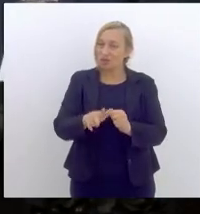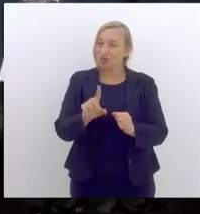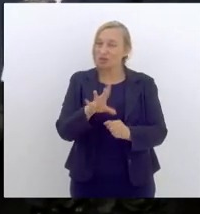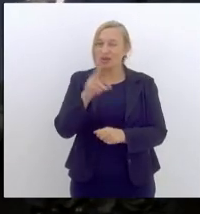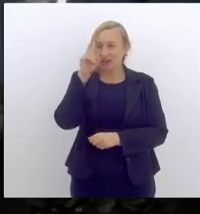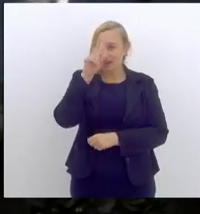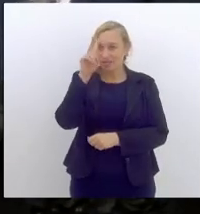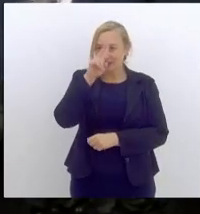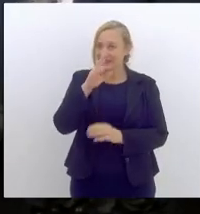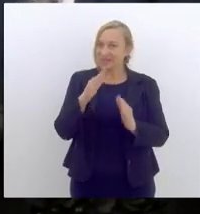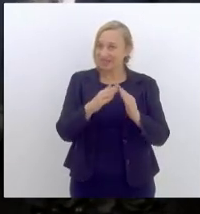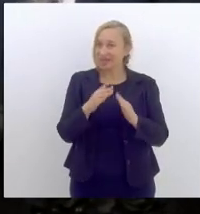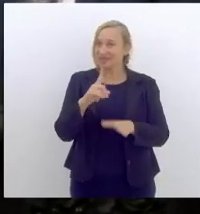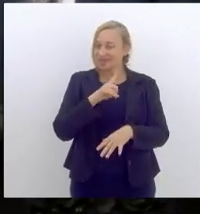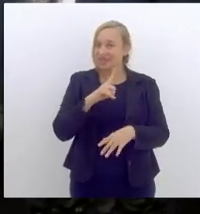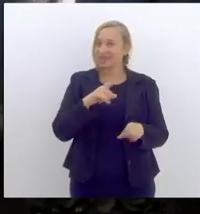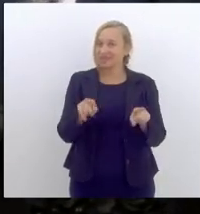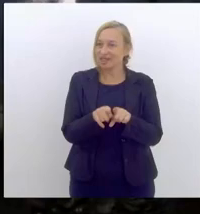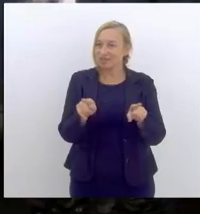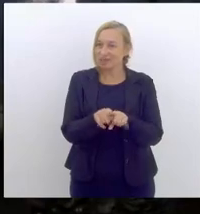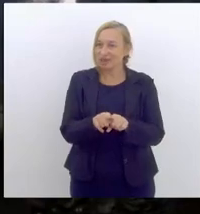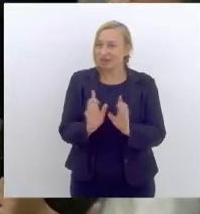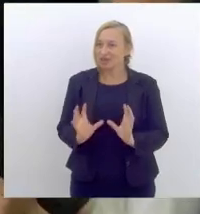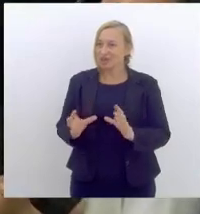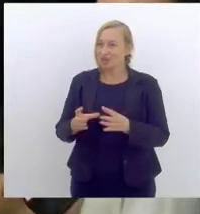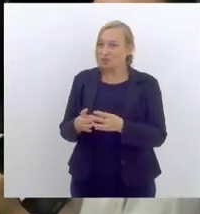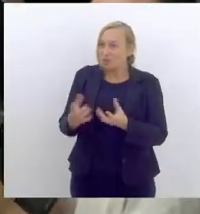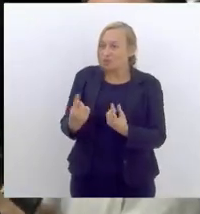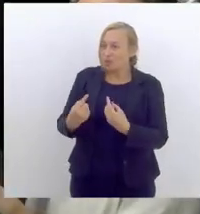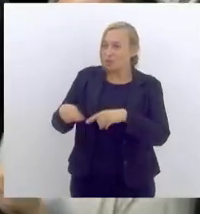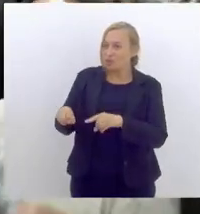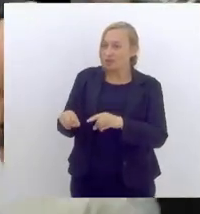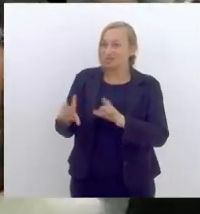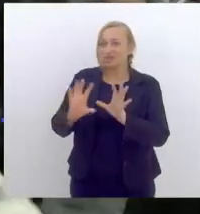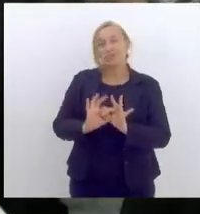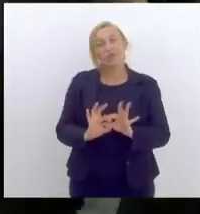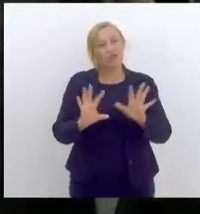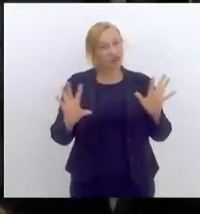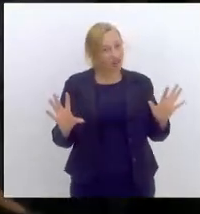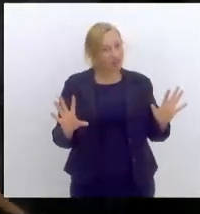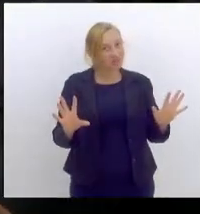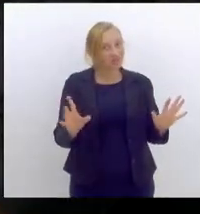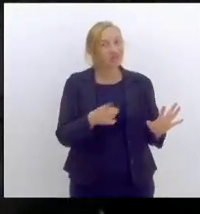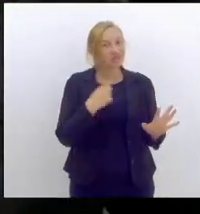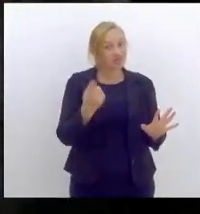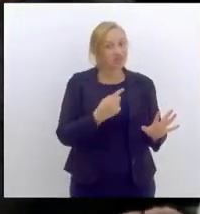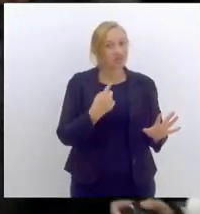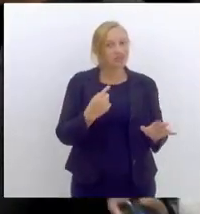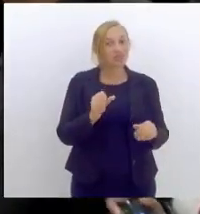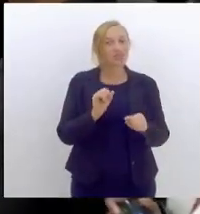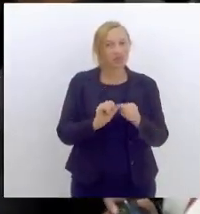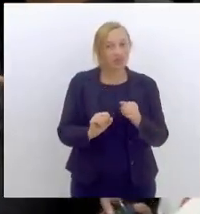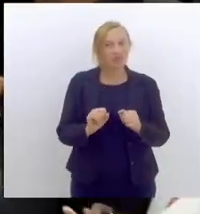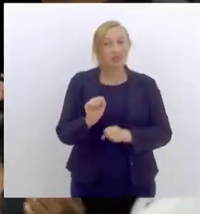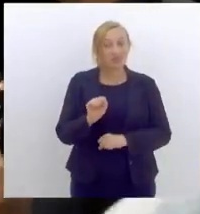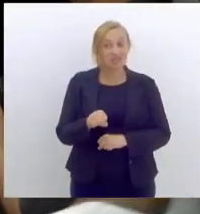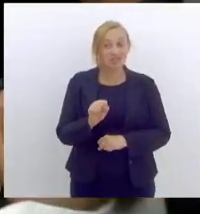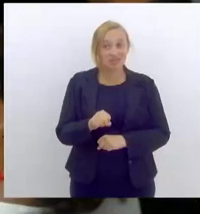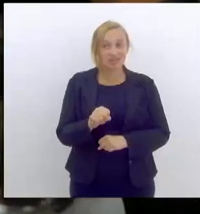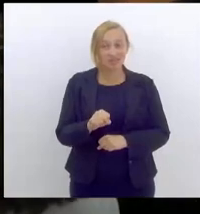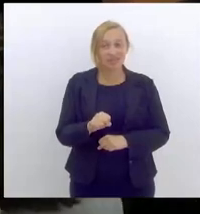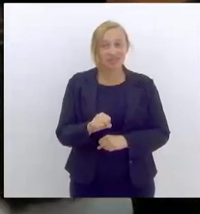nessa casa tem também uma oposição democrática, e nós vamos exercer essa oposição de